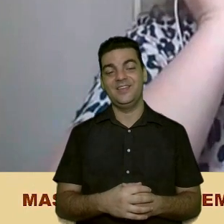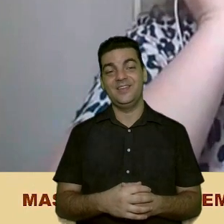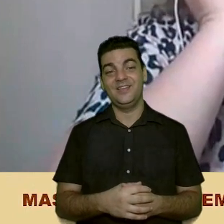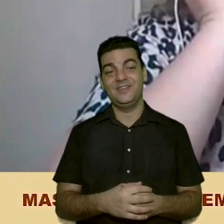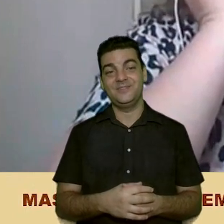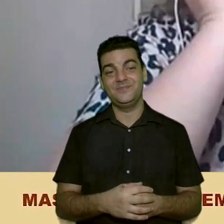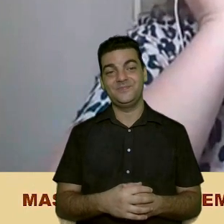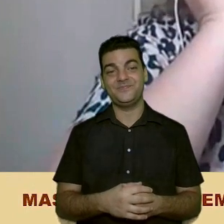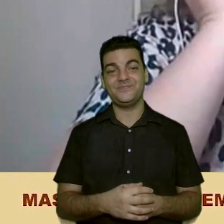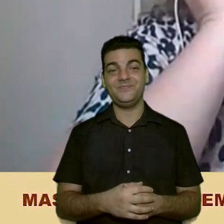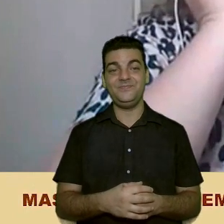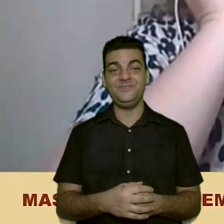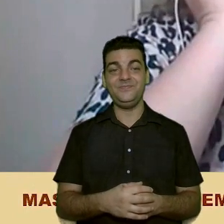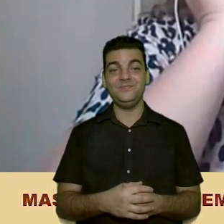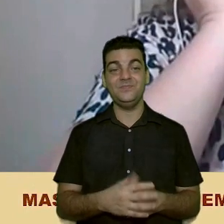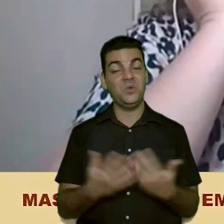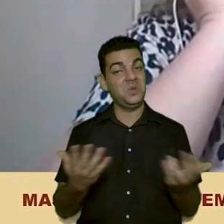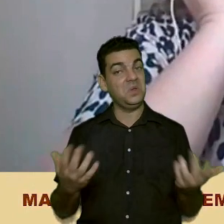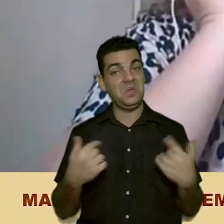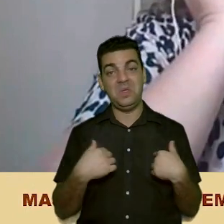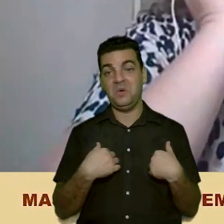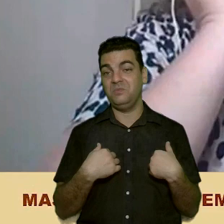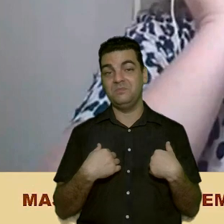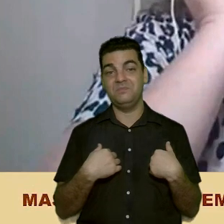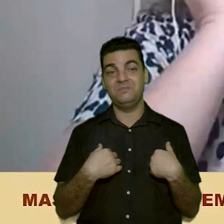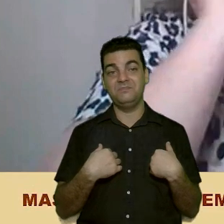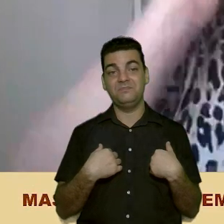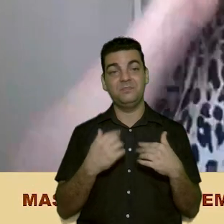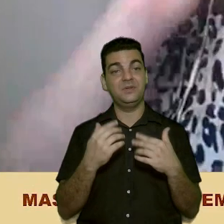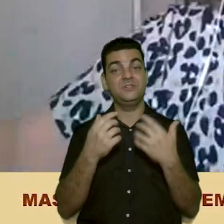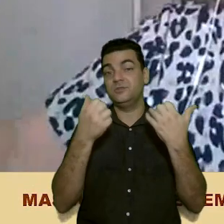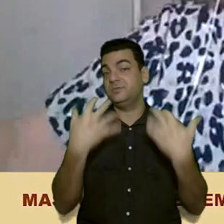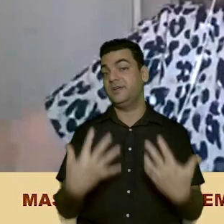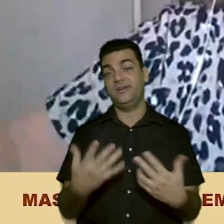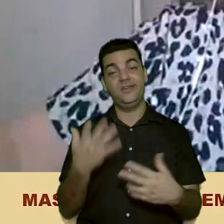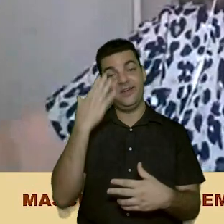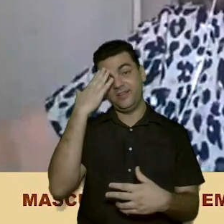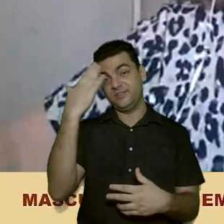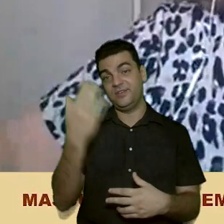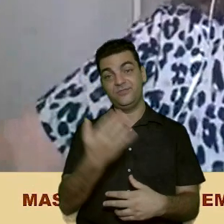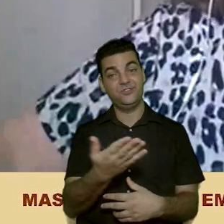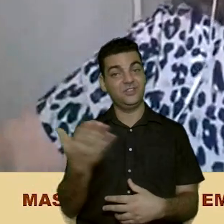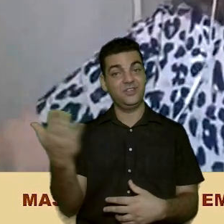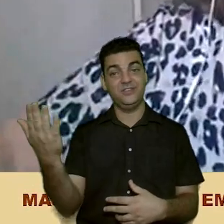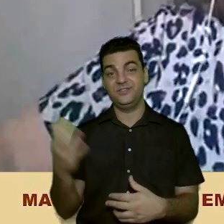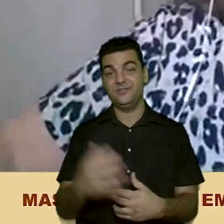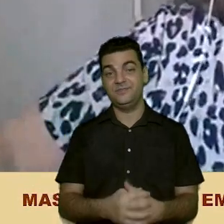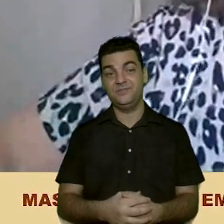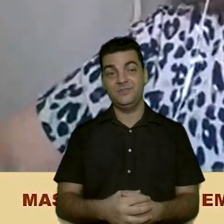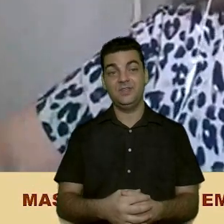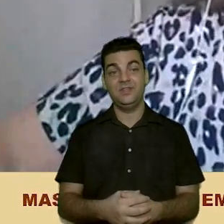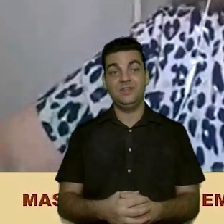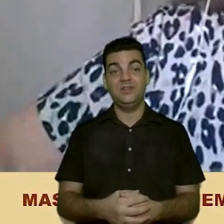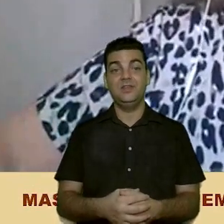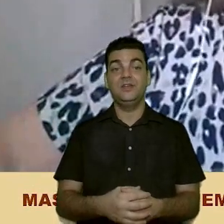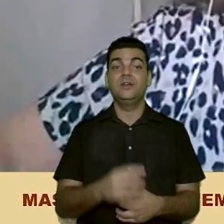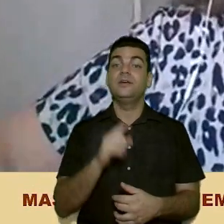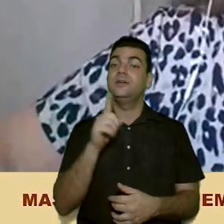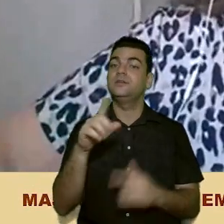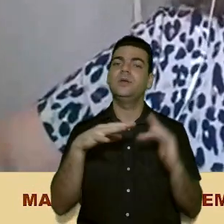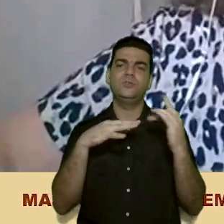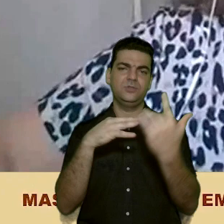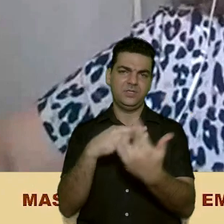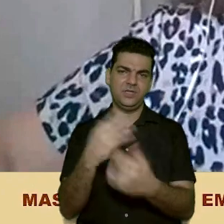depois eu possa fazer o encerramento. Tá certo. Eu acho que nesse momento não tenho considerações a não